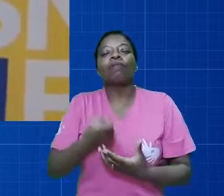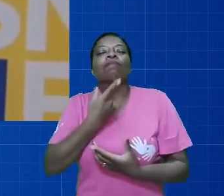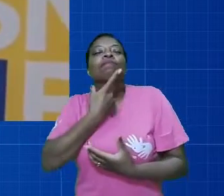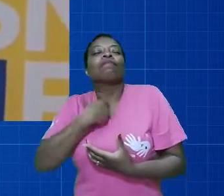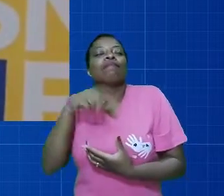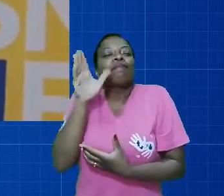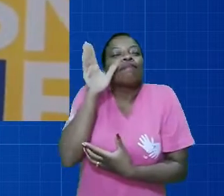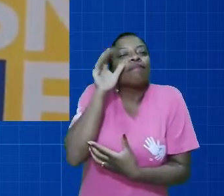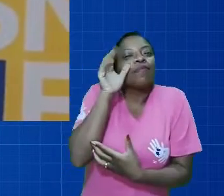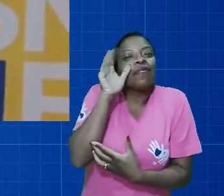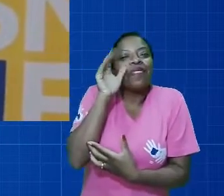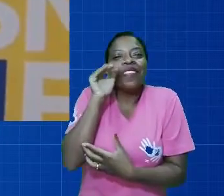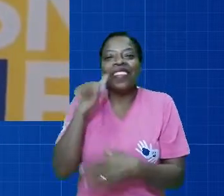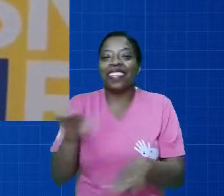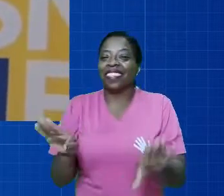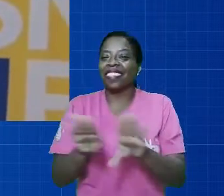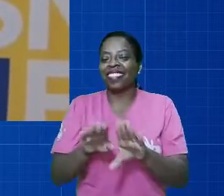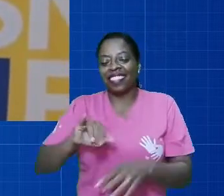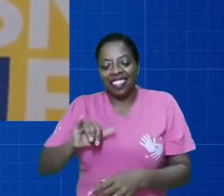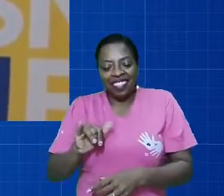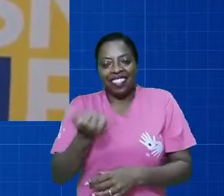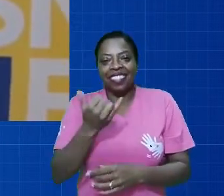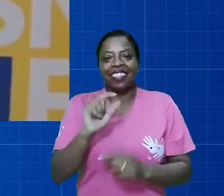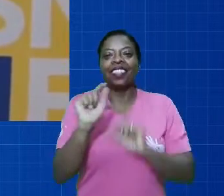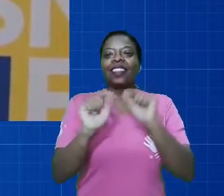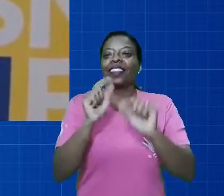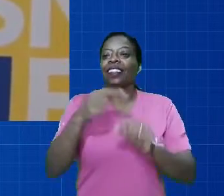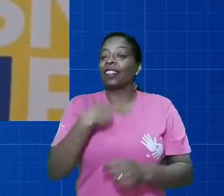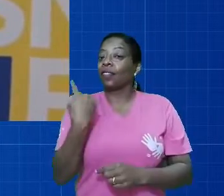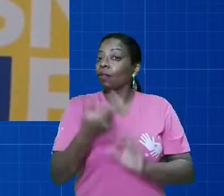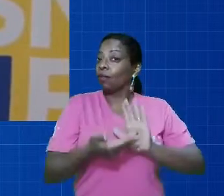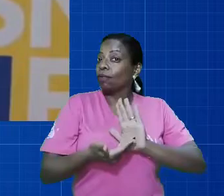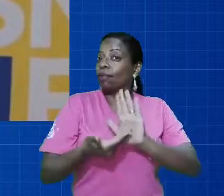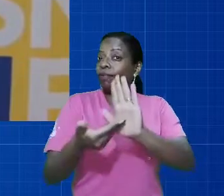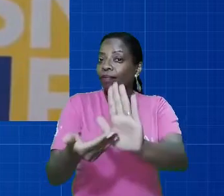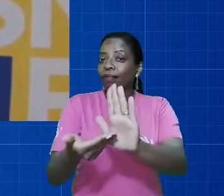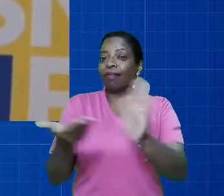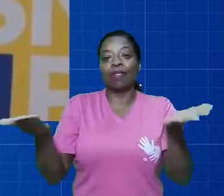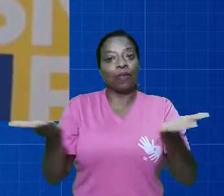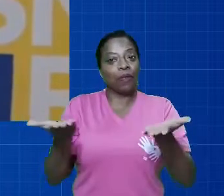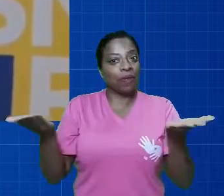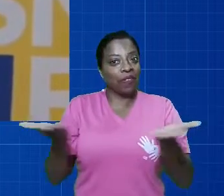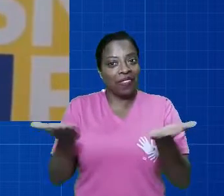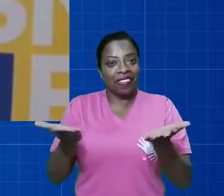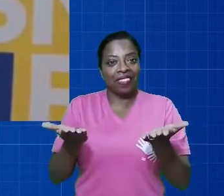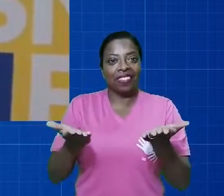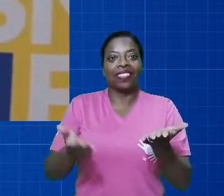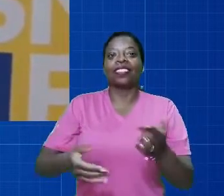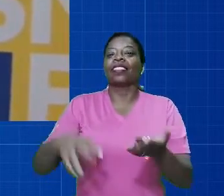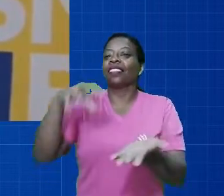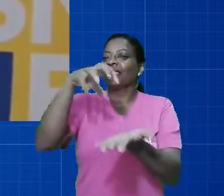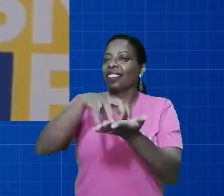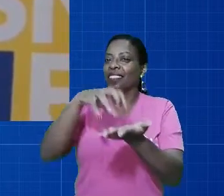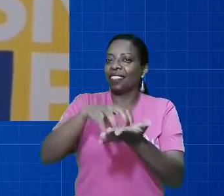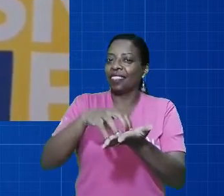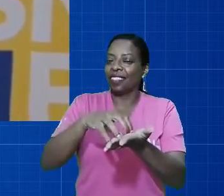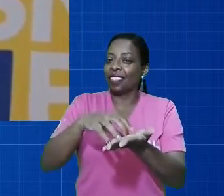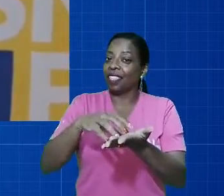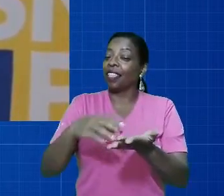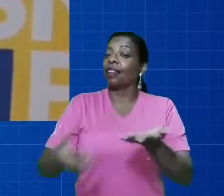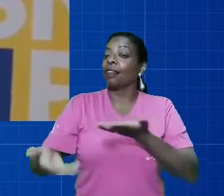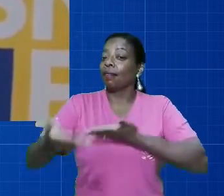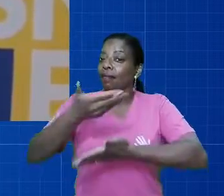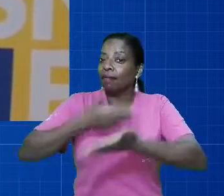olhos e degustem do que a gente vai possibilitar para vocês, a gente trouxe aí o Departamento de Articulação Pedagógica, através